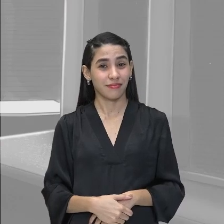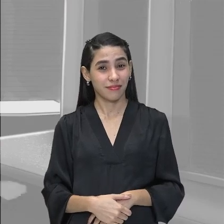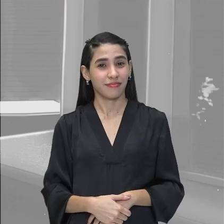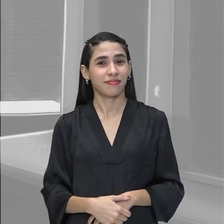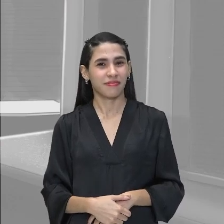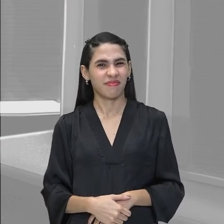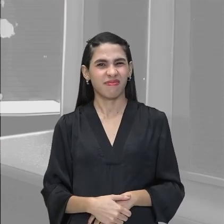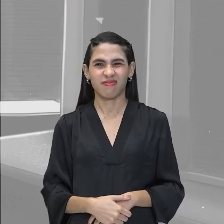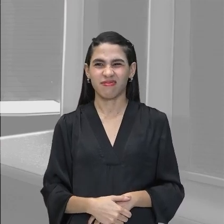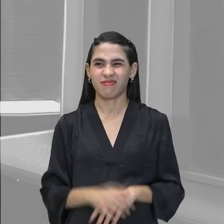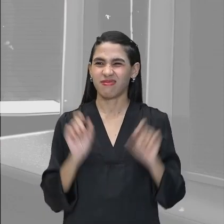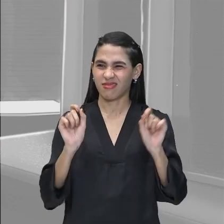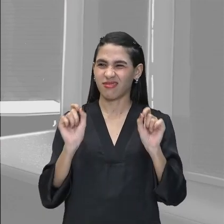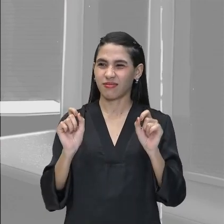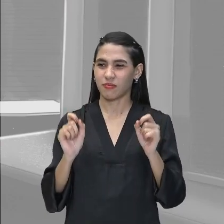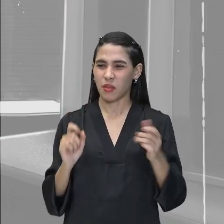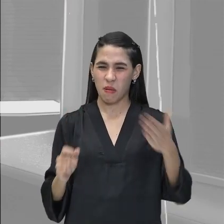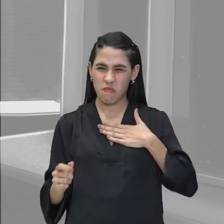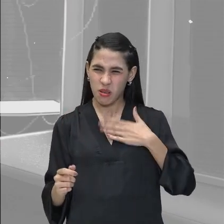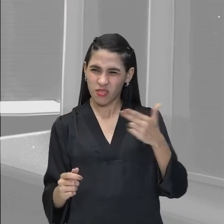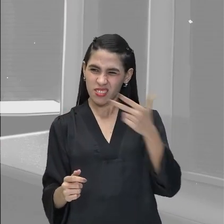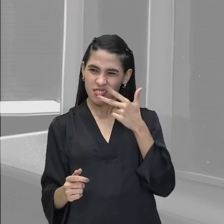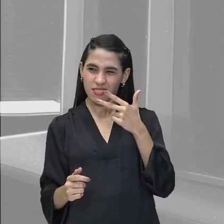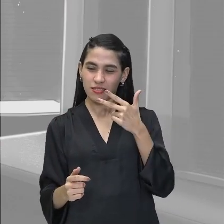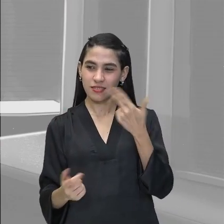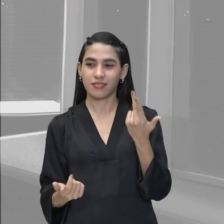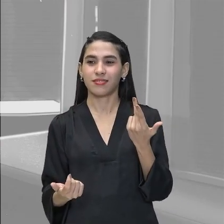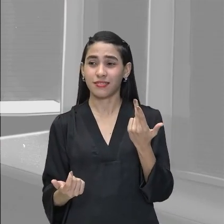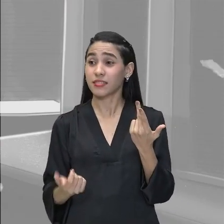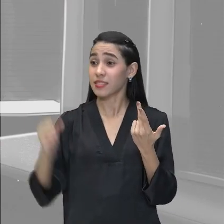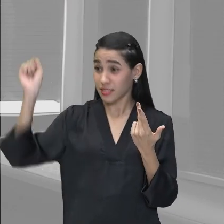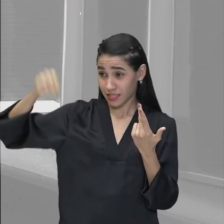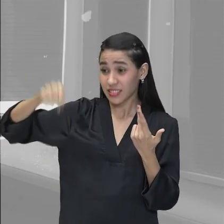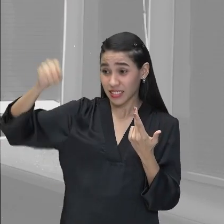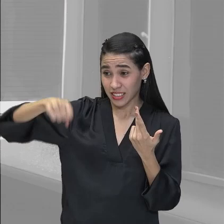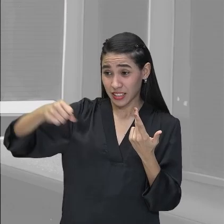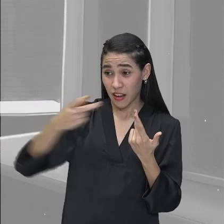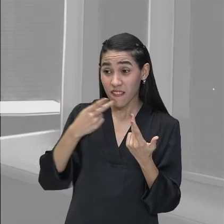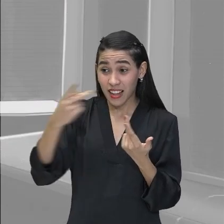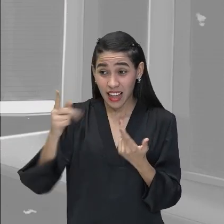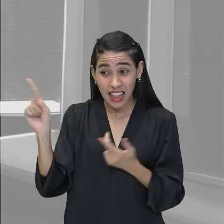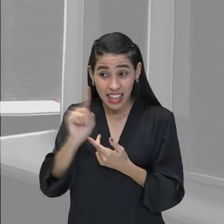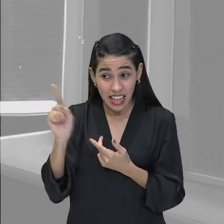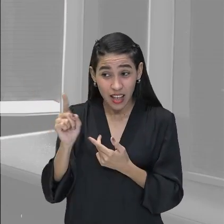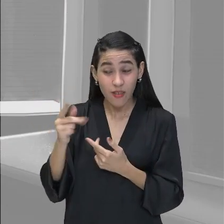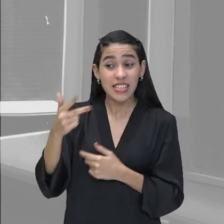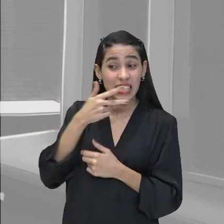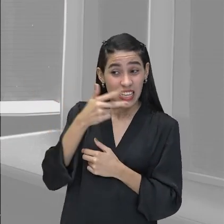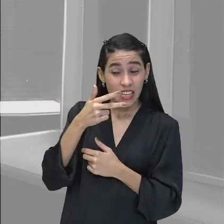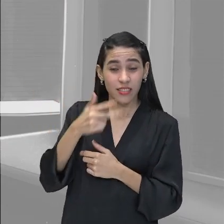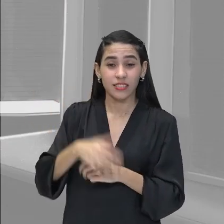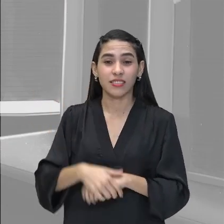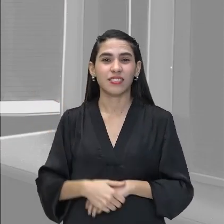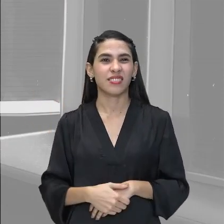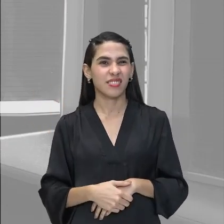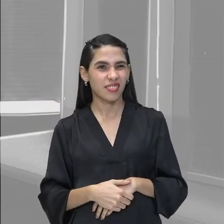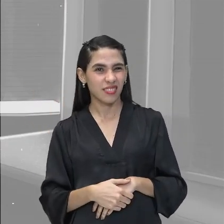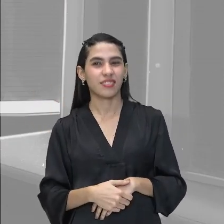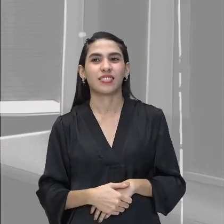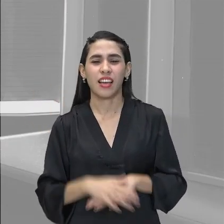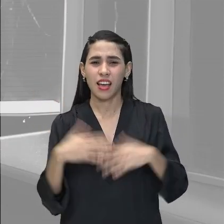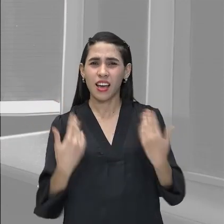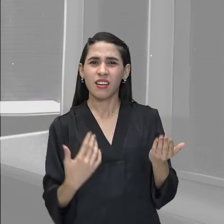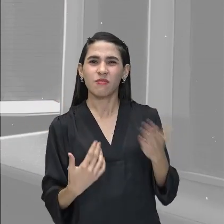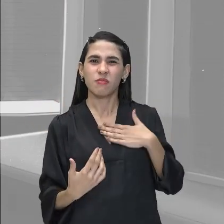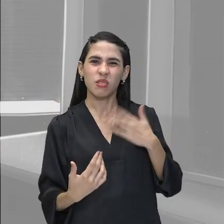O quê? Ao meu cigarro? Sim, dizer não ao cigarro. Ah, o meu cigarro